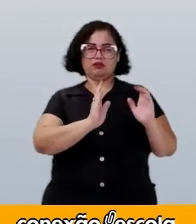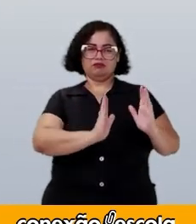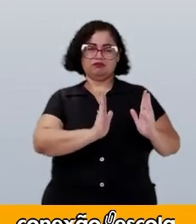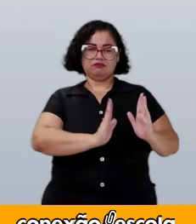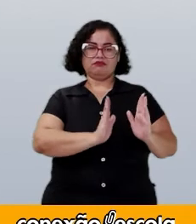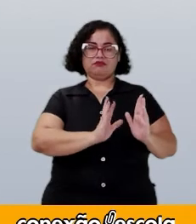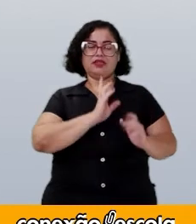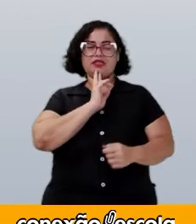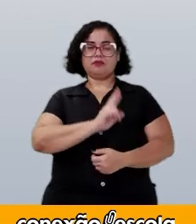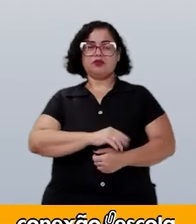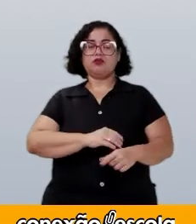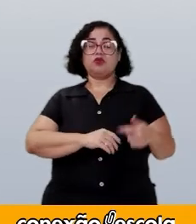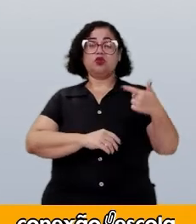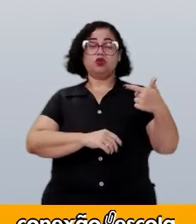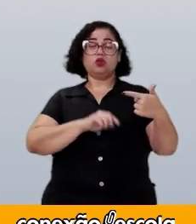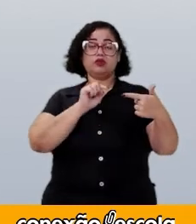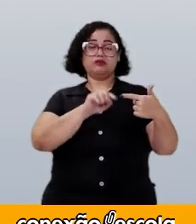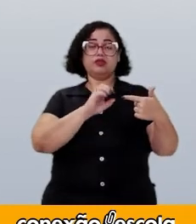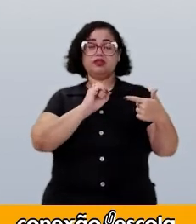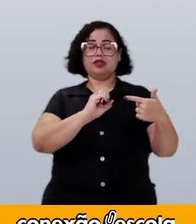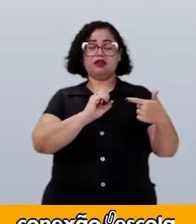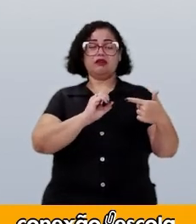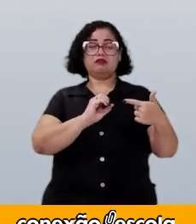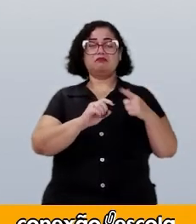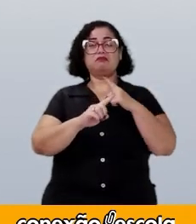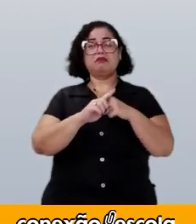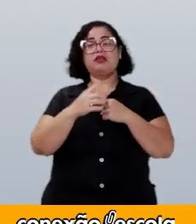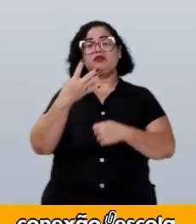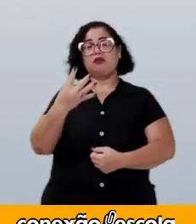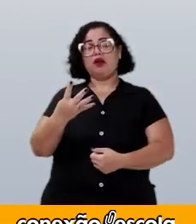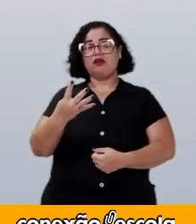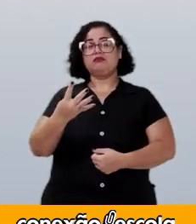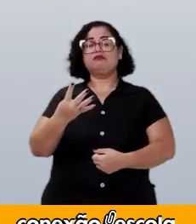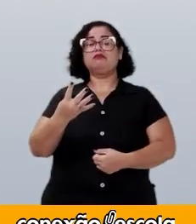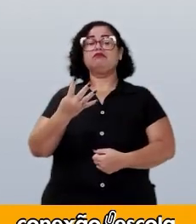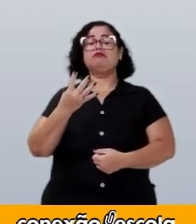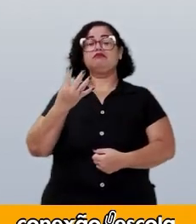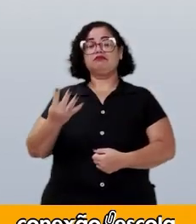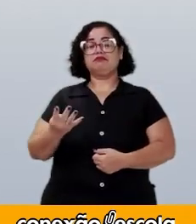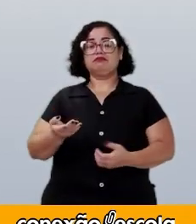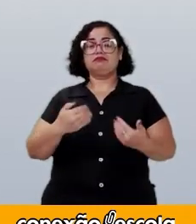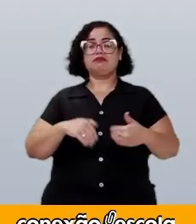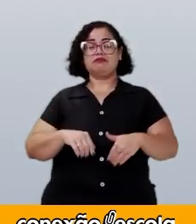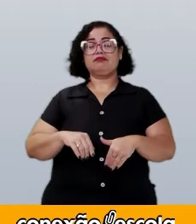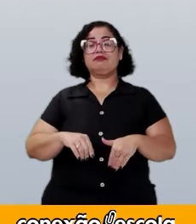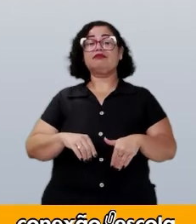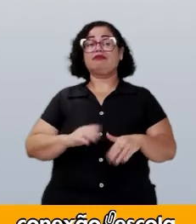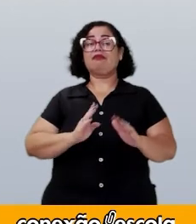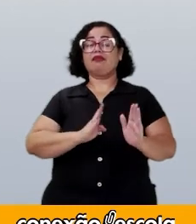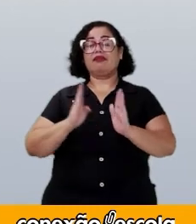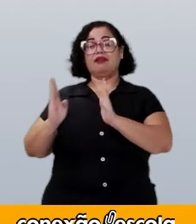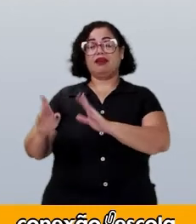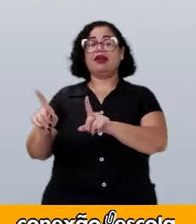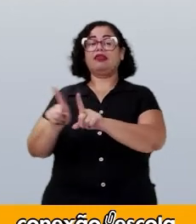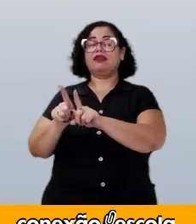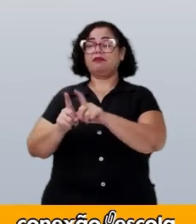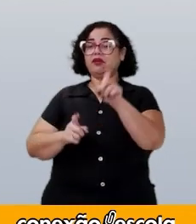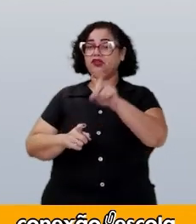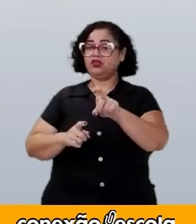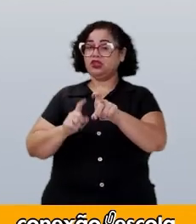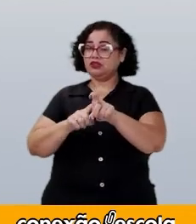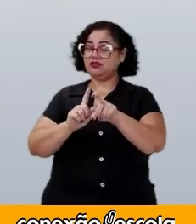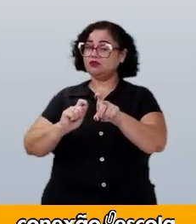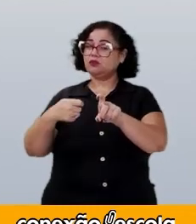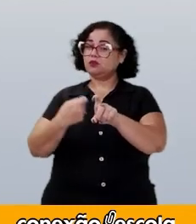expressão algébrica, 2 vezes 0, 0, mais 4, 4. Na outra, também colocando x